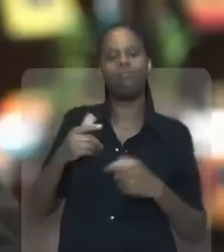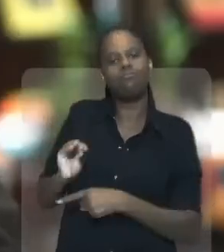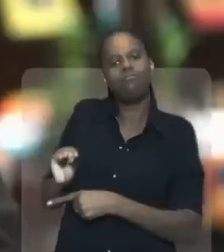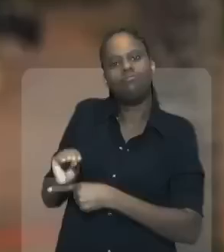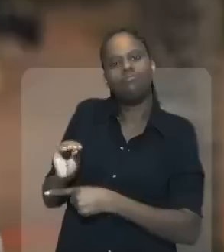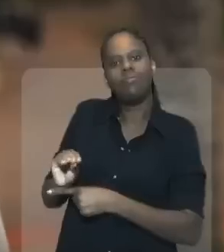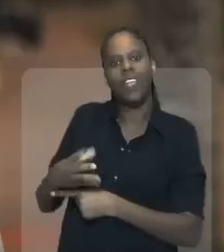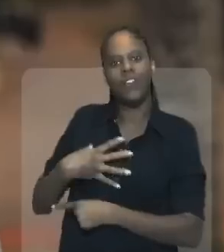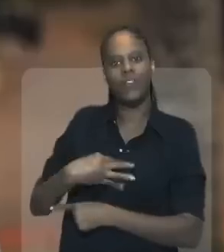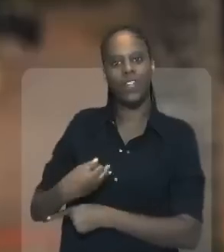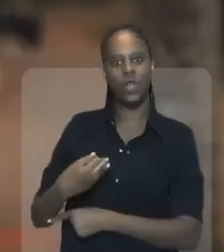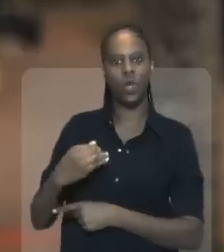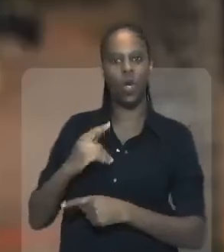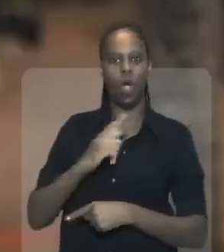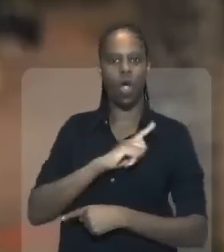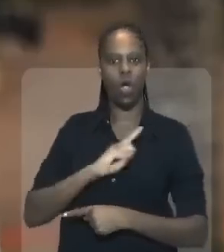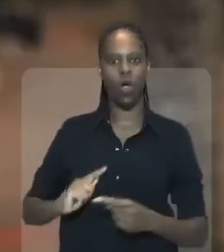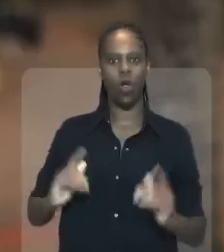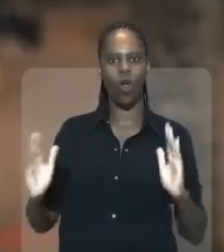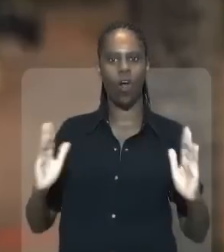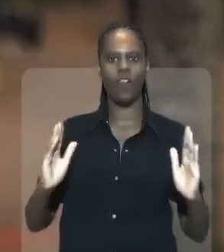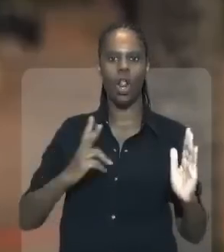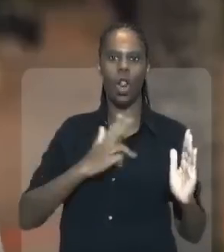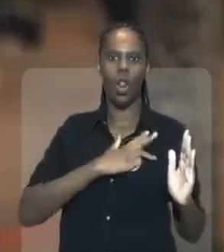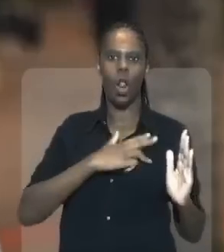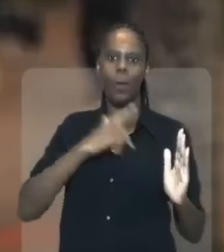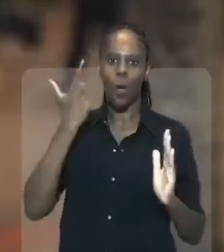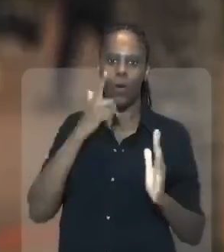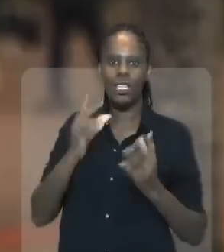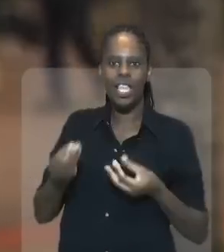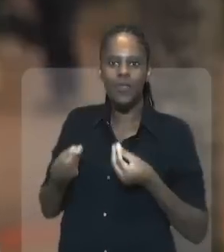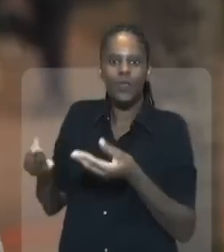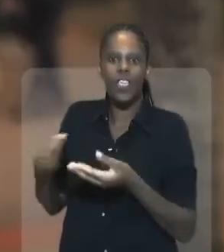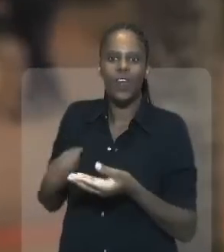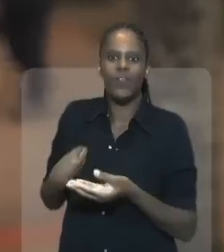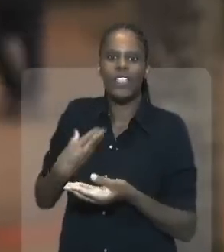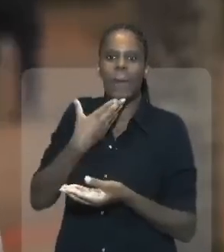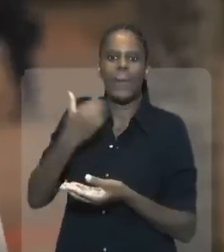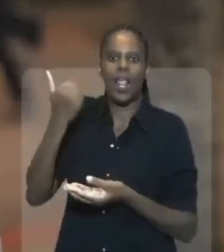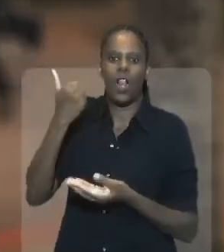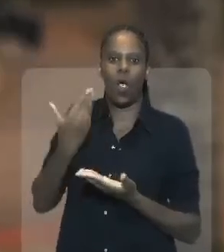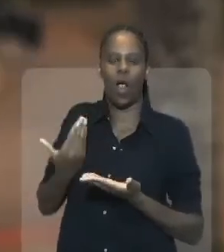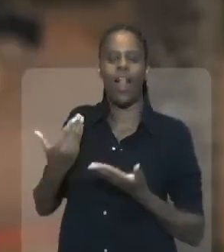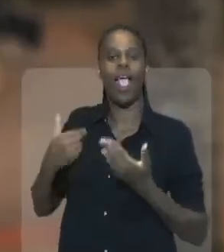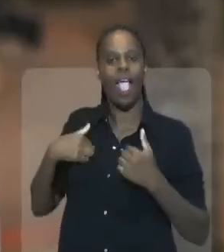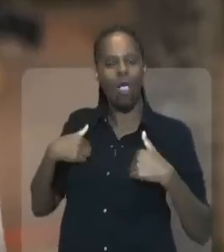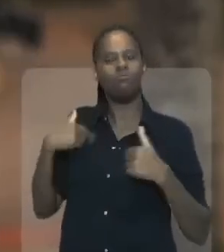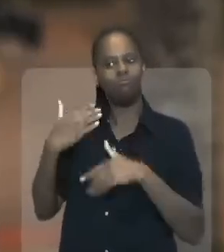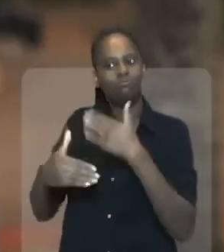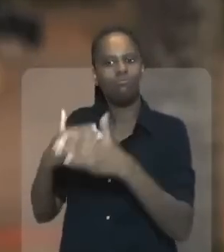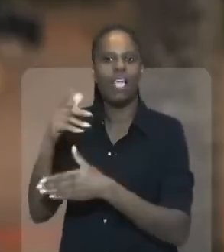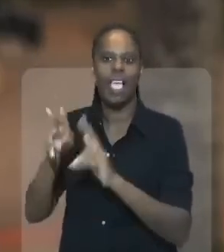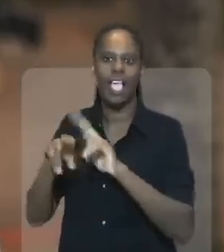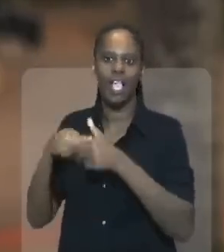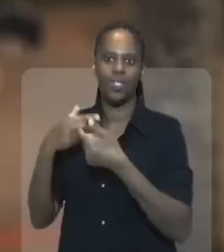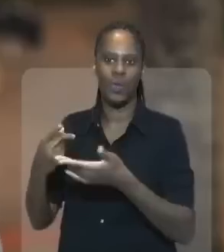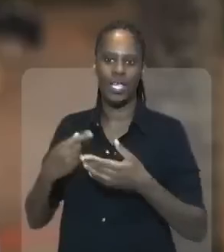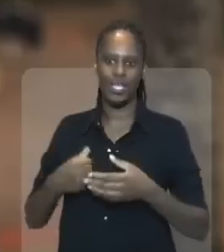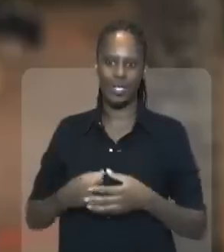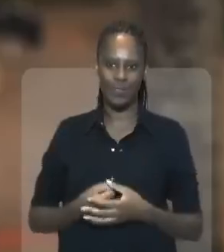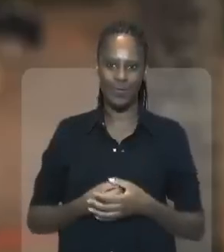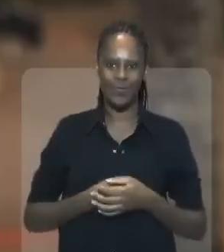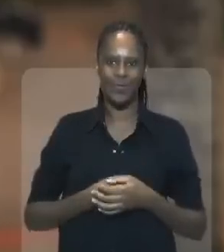território nacional. Na época do presidente Lula, as oportunidades eram melhores para todos os jovens, tanto na questão de estudos, quanto também de emprego e de